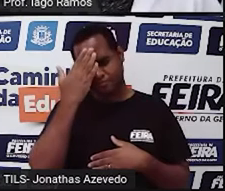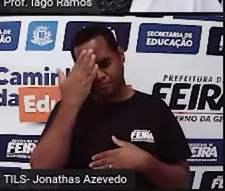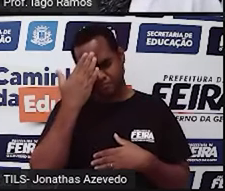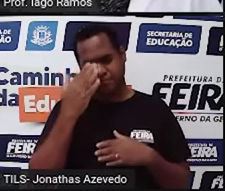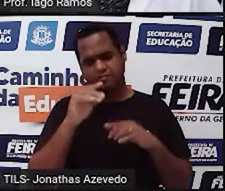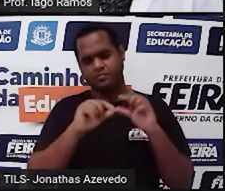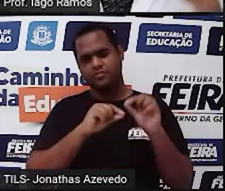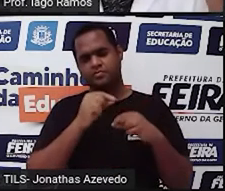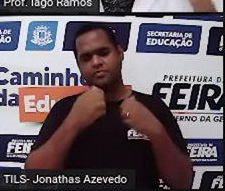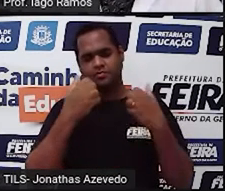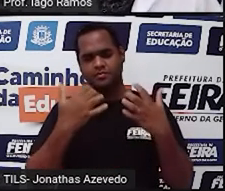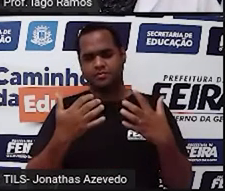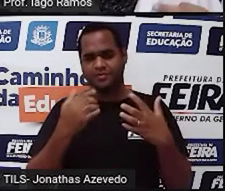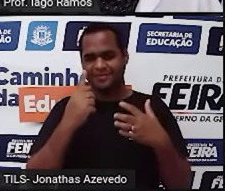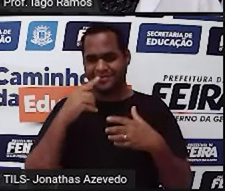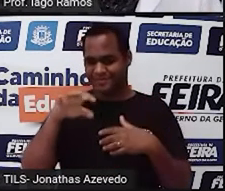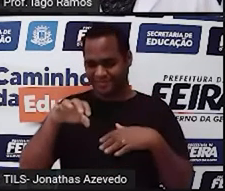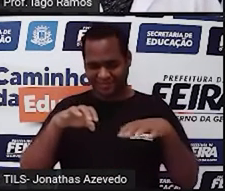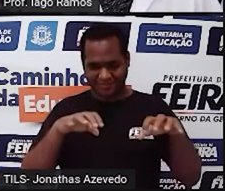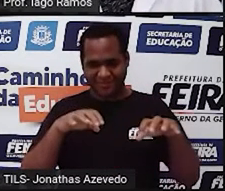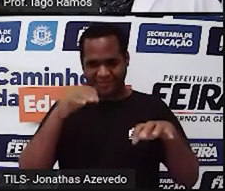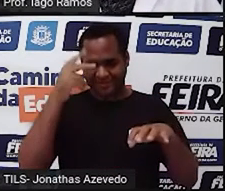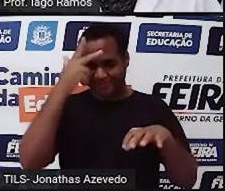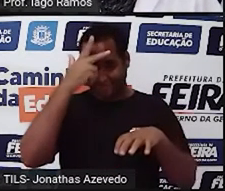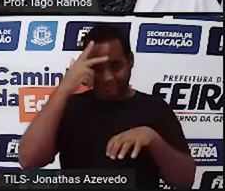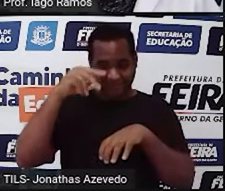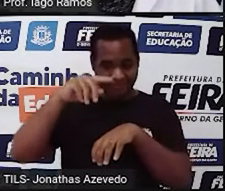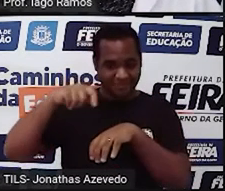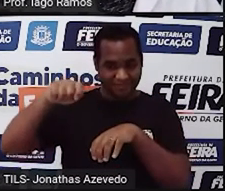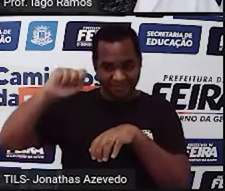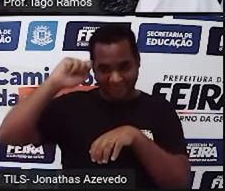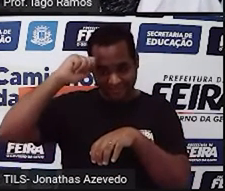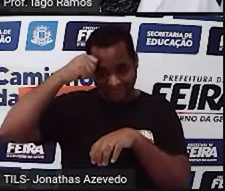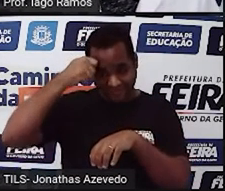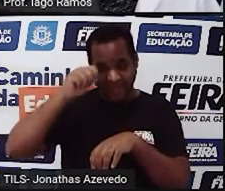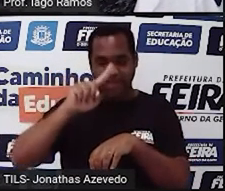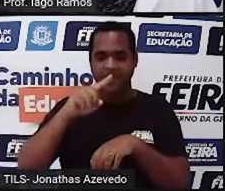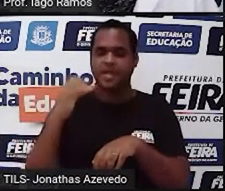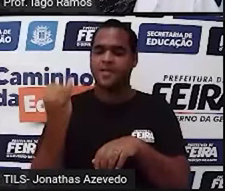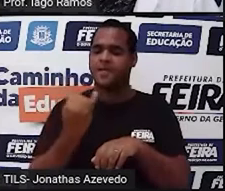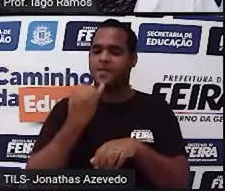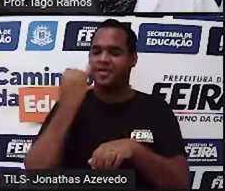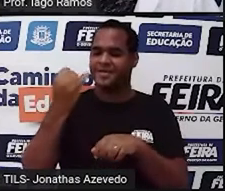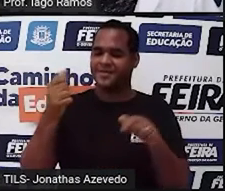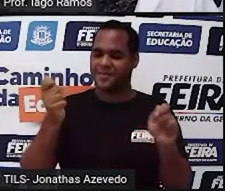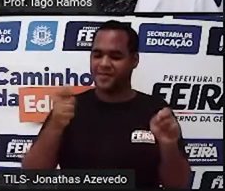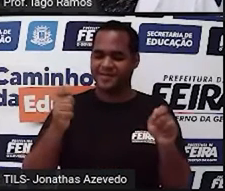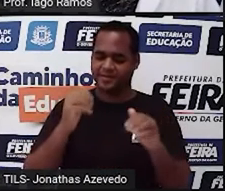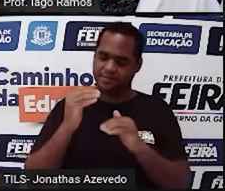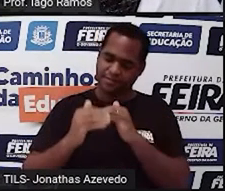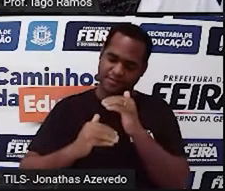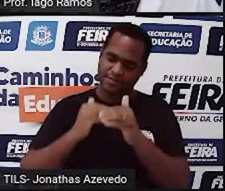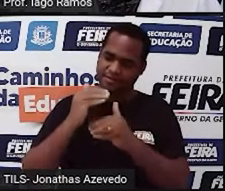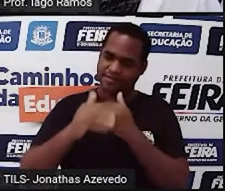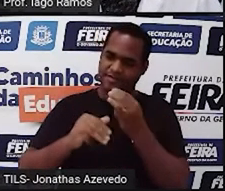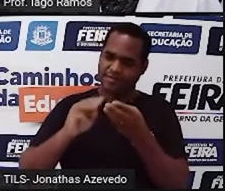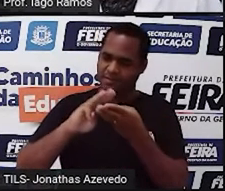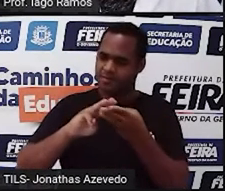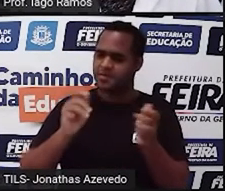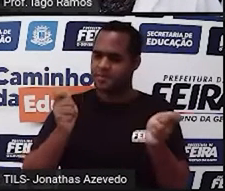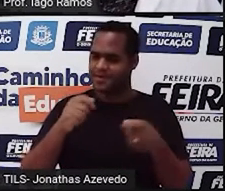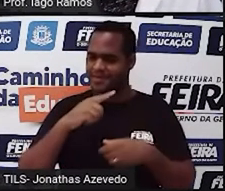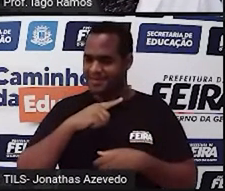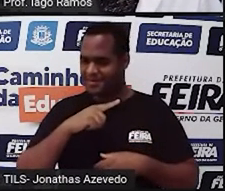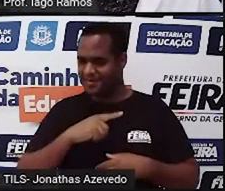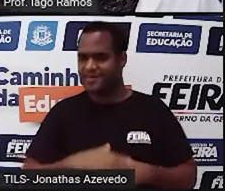que o continente Africano teve uma importante contribuição no desenvolvimento da Matemática